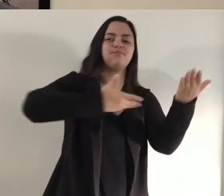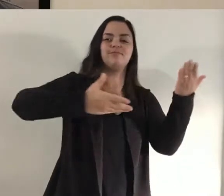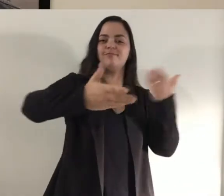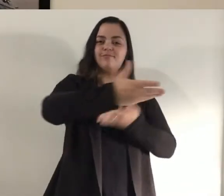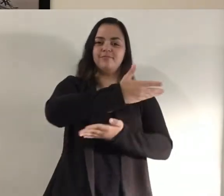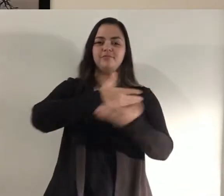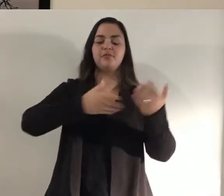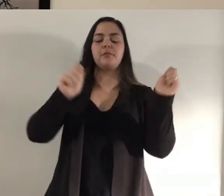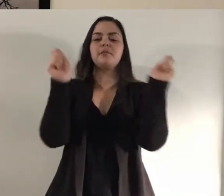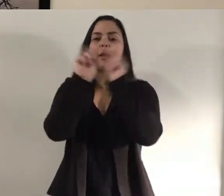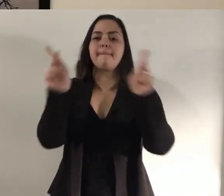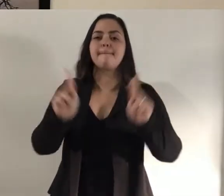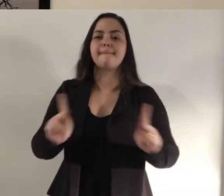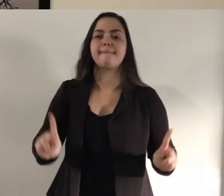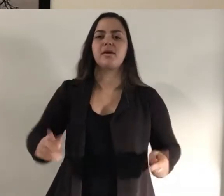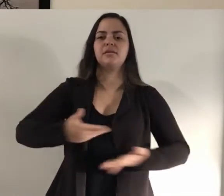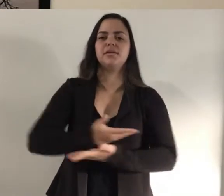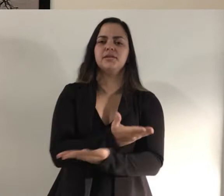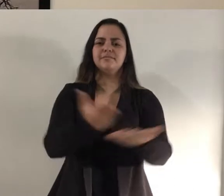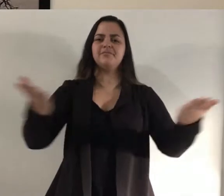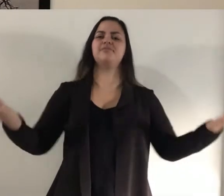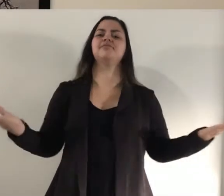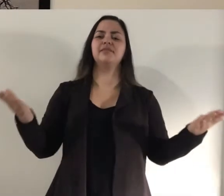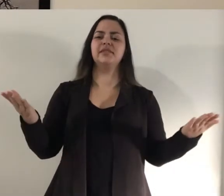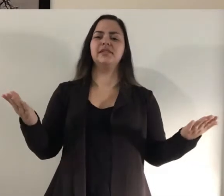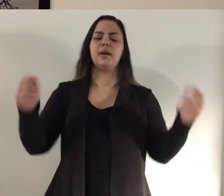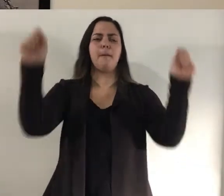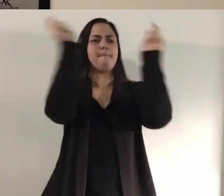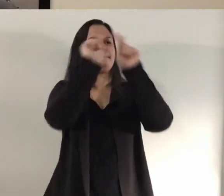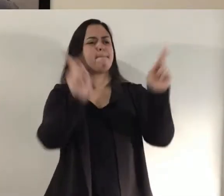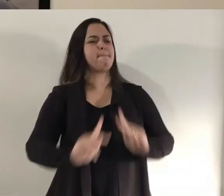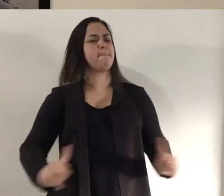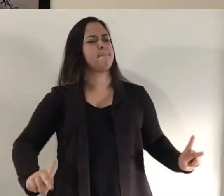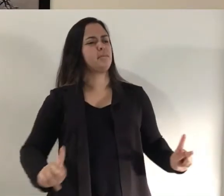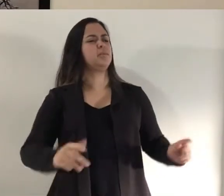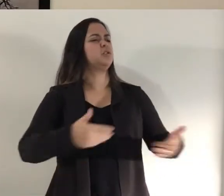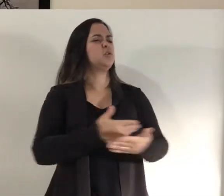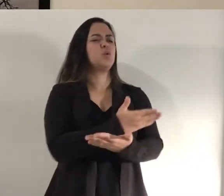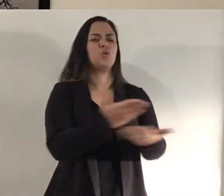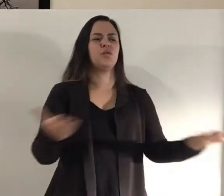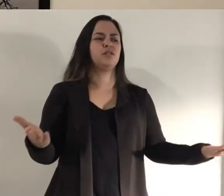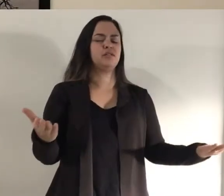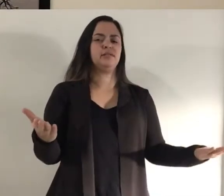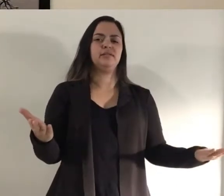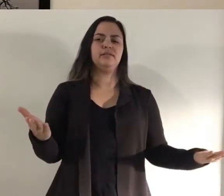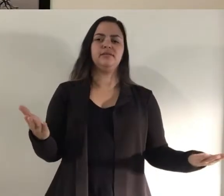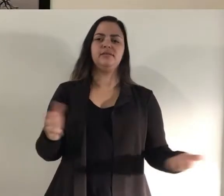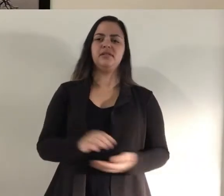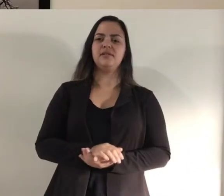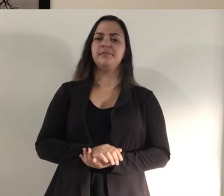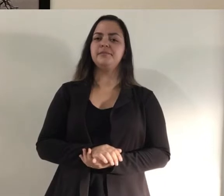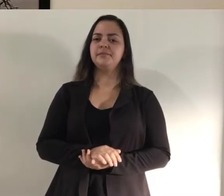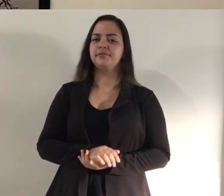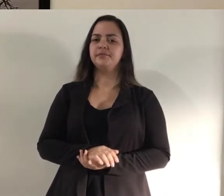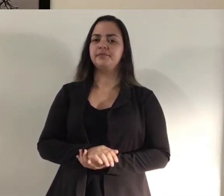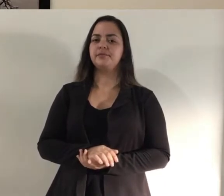Paz seja convosco, que a paz esteja com vocês. Isso não era nada mais, nada menos do que com o